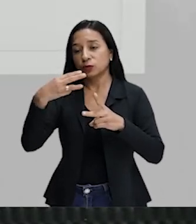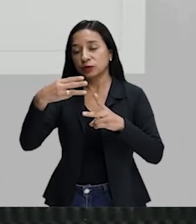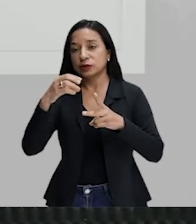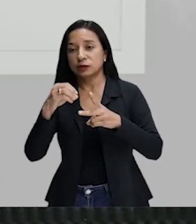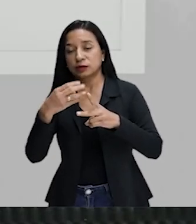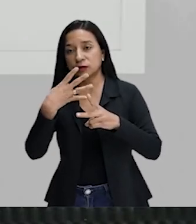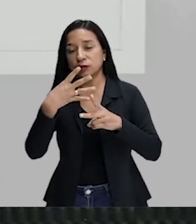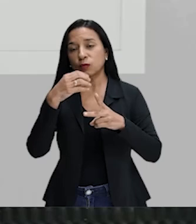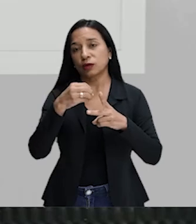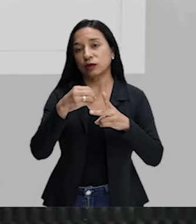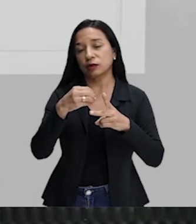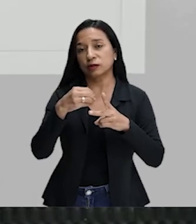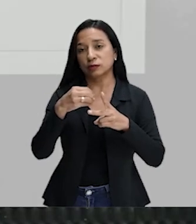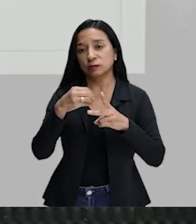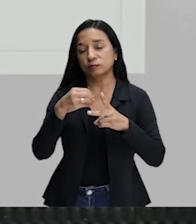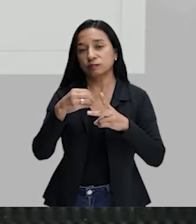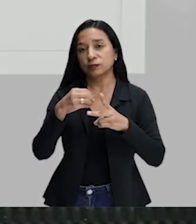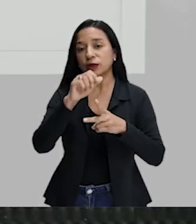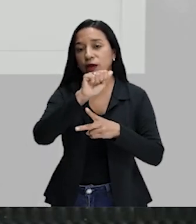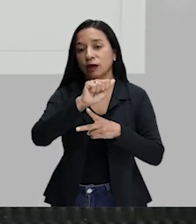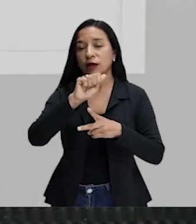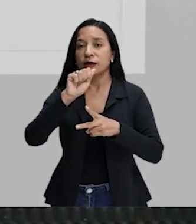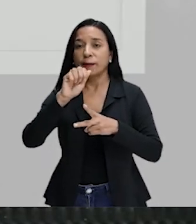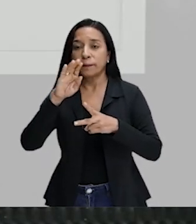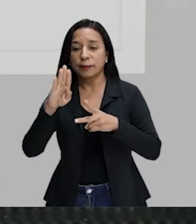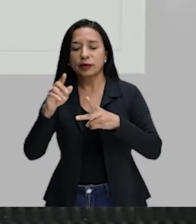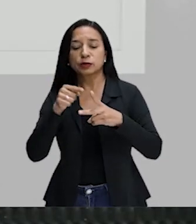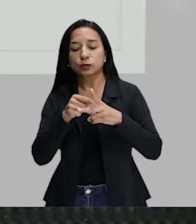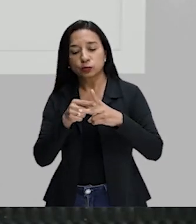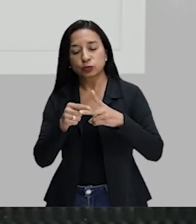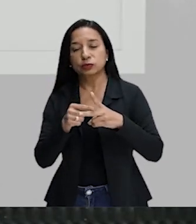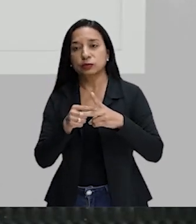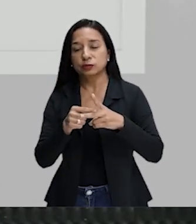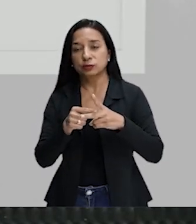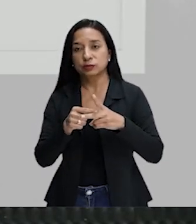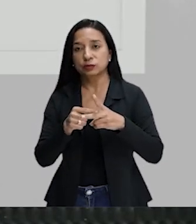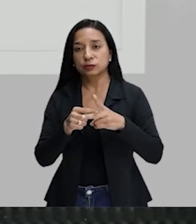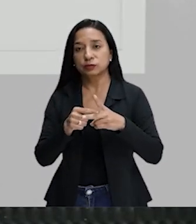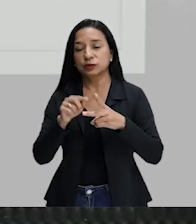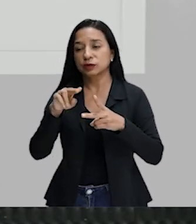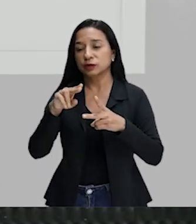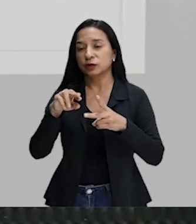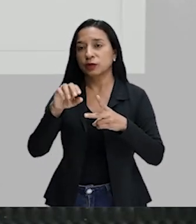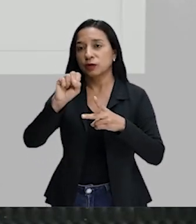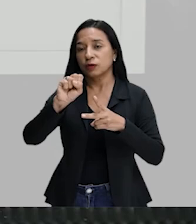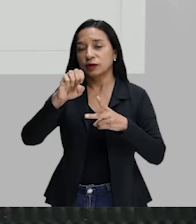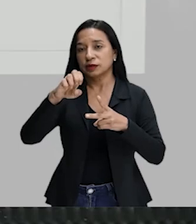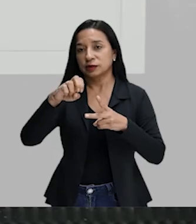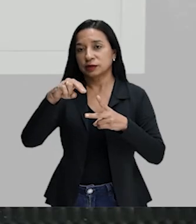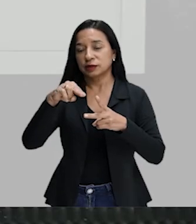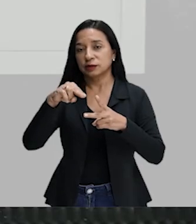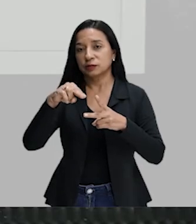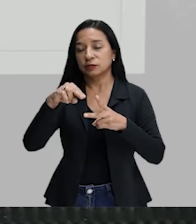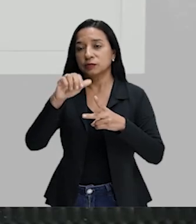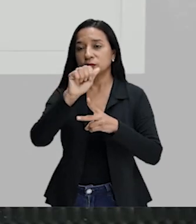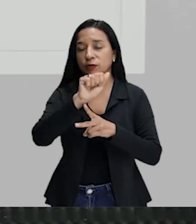são dois arcos. Então isso aqui você pode escrever da seguinte forma. Isso aqui vai ser igual ao seno do A